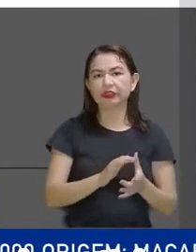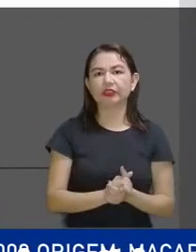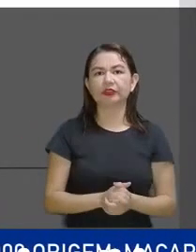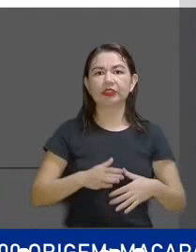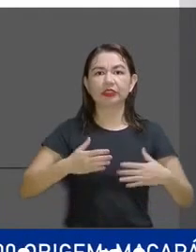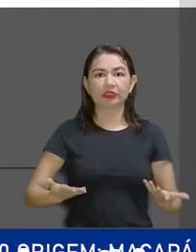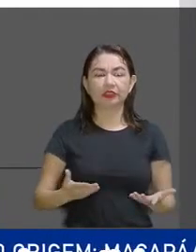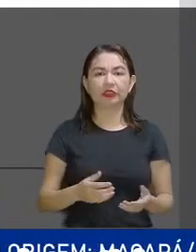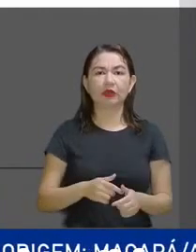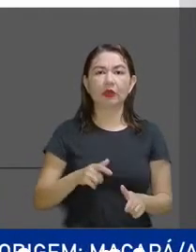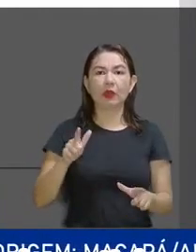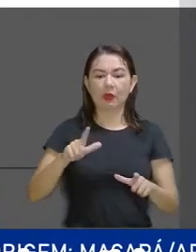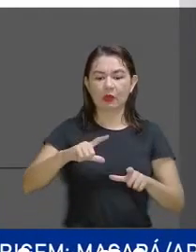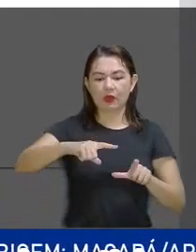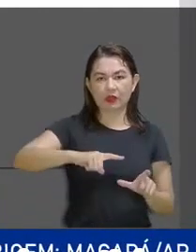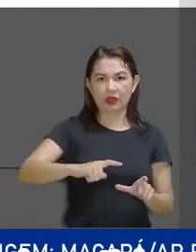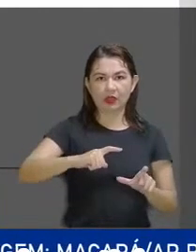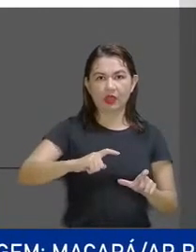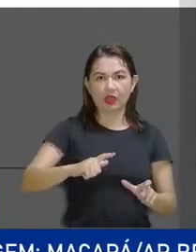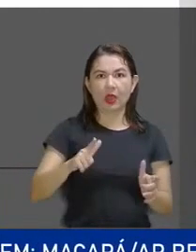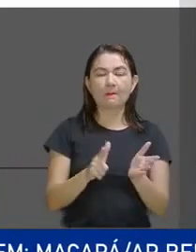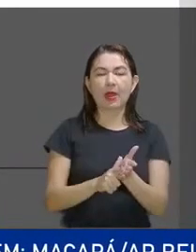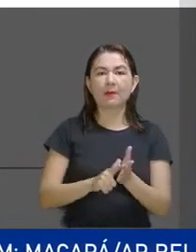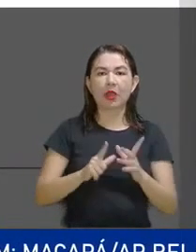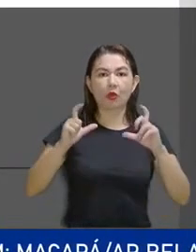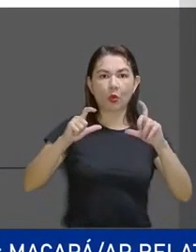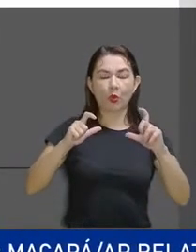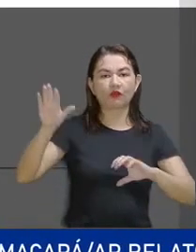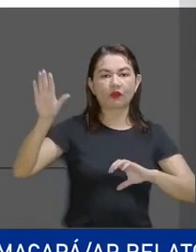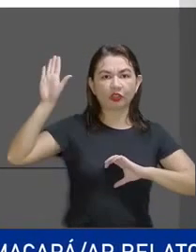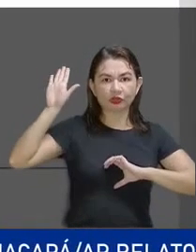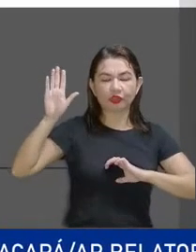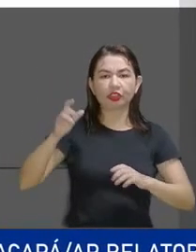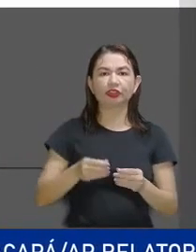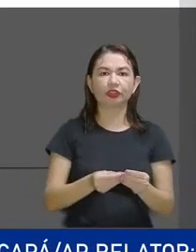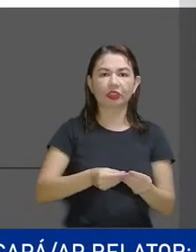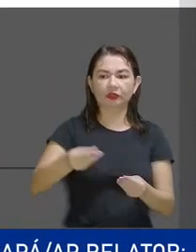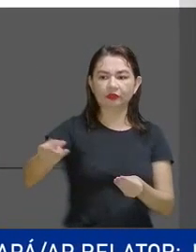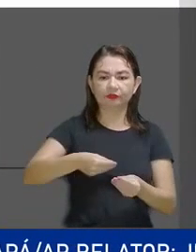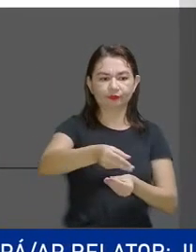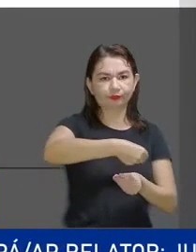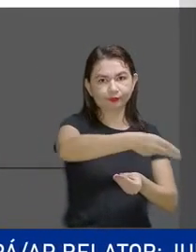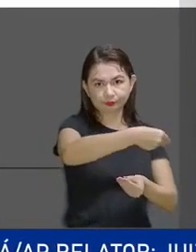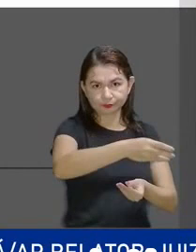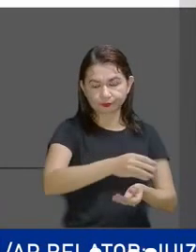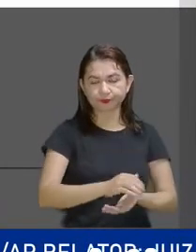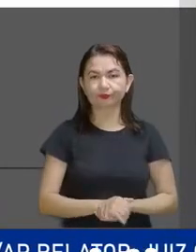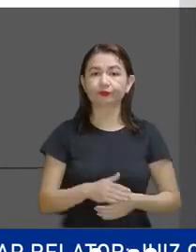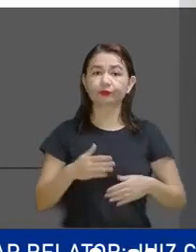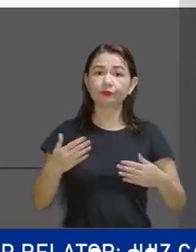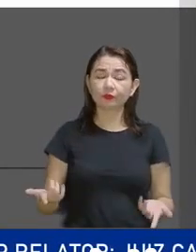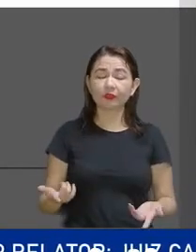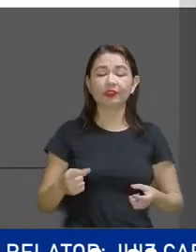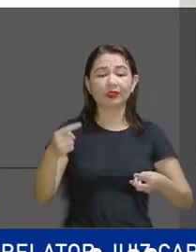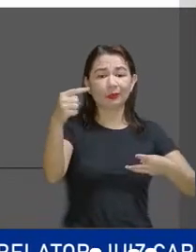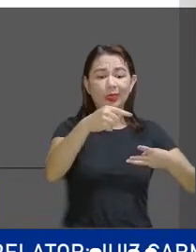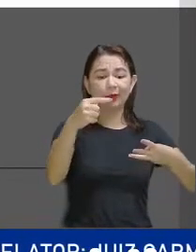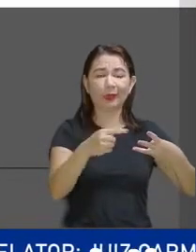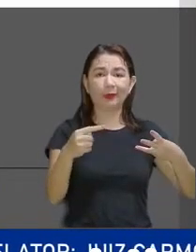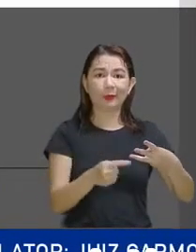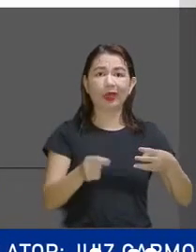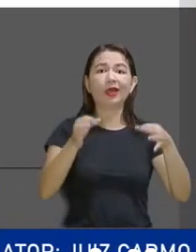grande quantidade de santinhos em troca do voto daqueles do mencionado candidato. Tais fatos puderam